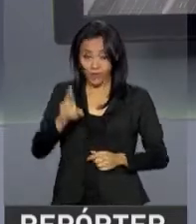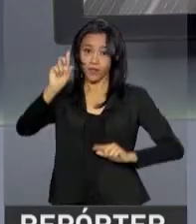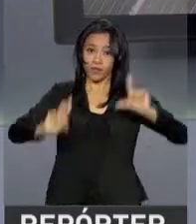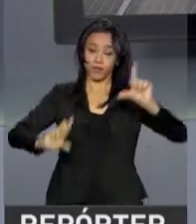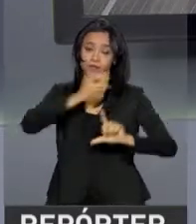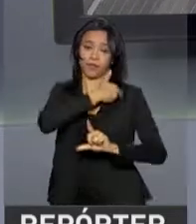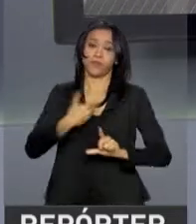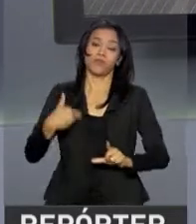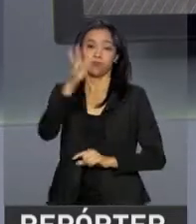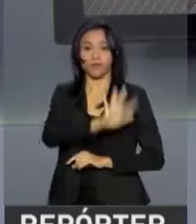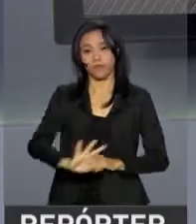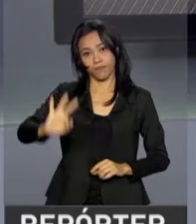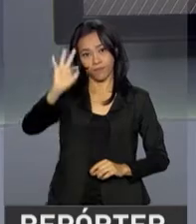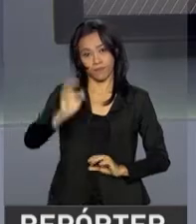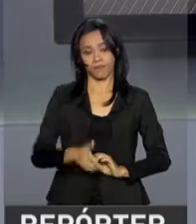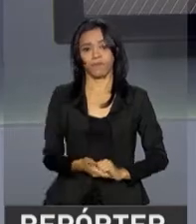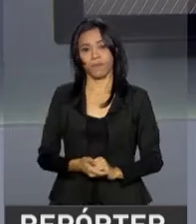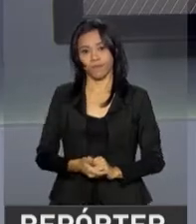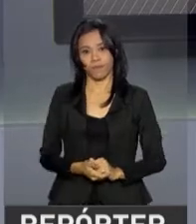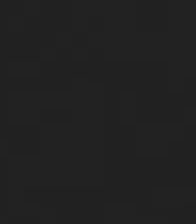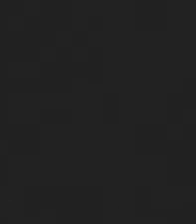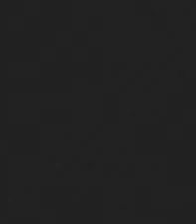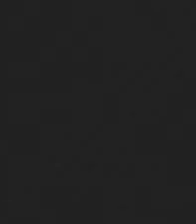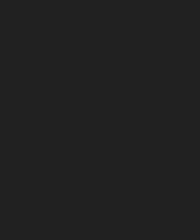nbr a tv do governo federal